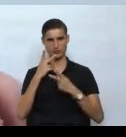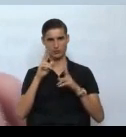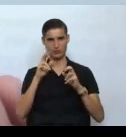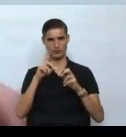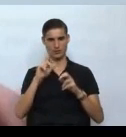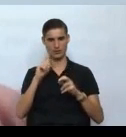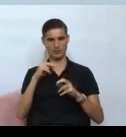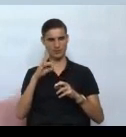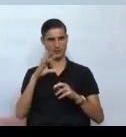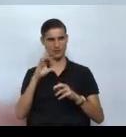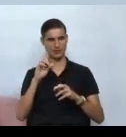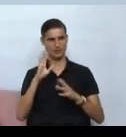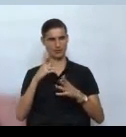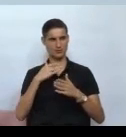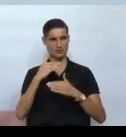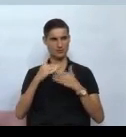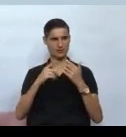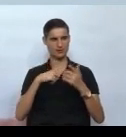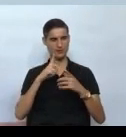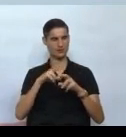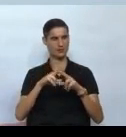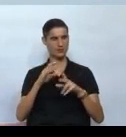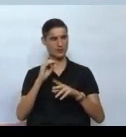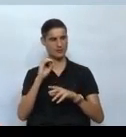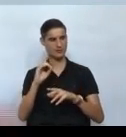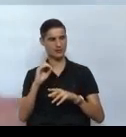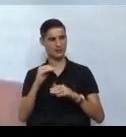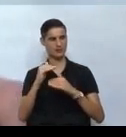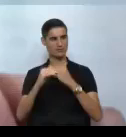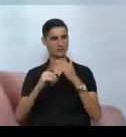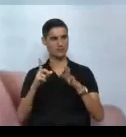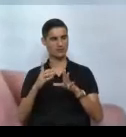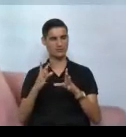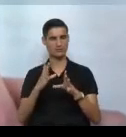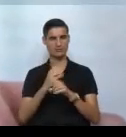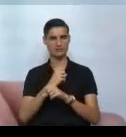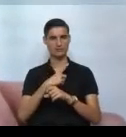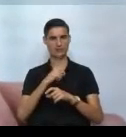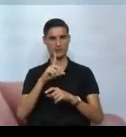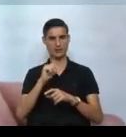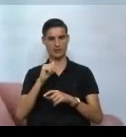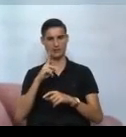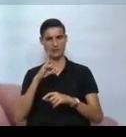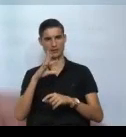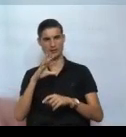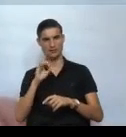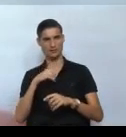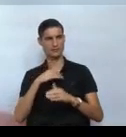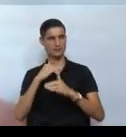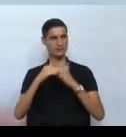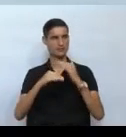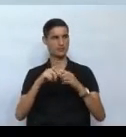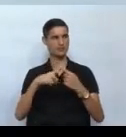questão do Laplaciano, quando ele é igual a zero, ele forma a minha equação de Laplace. Só que se eu estou trabalhando com